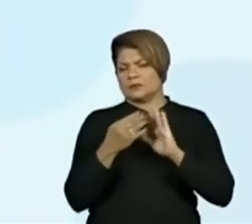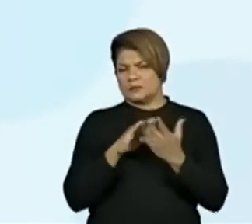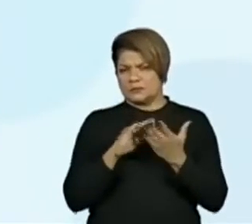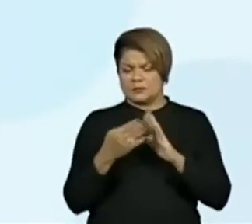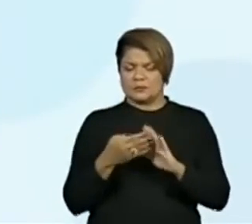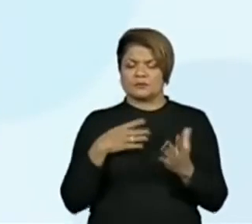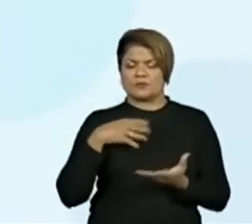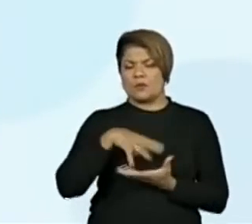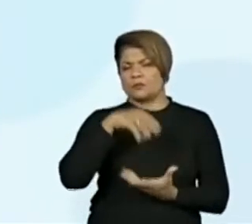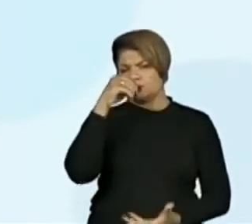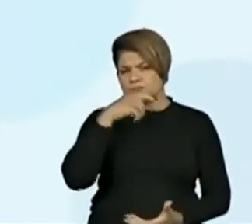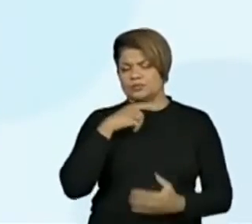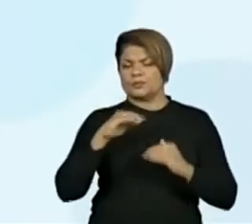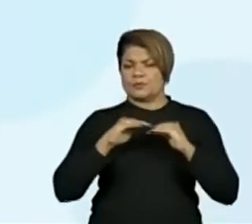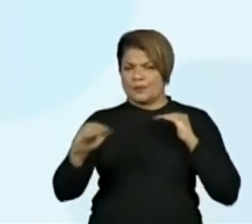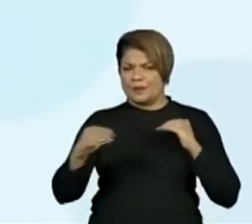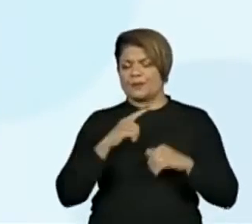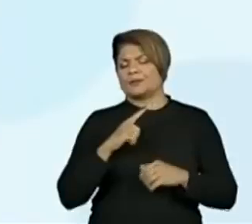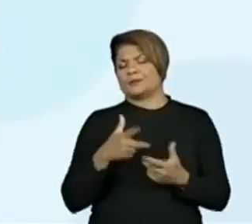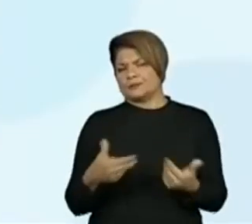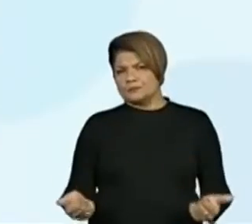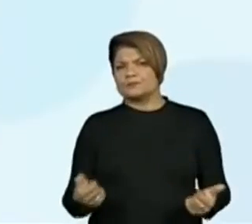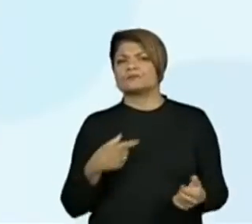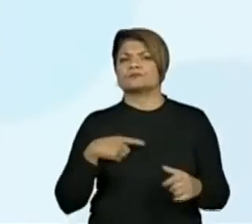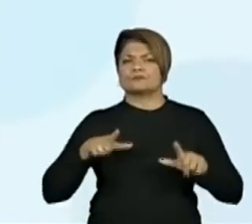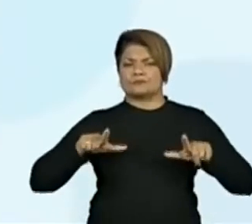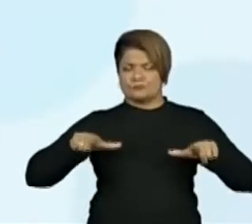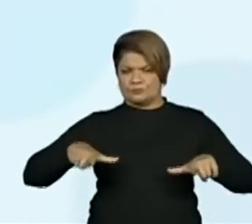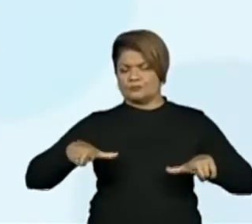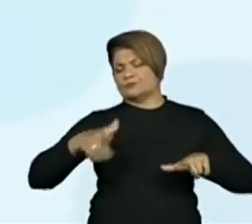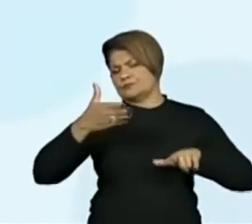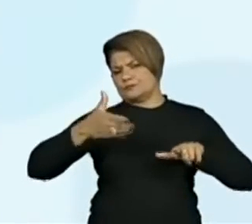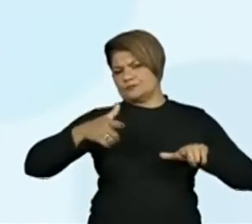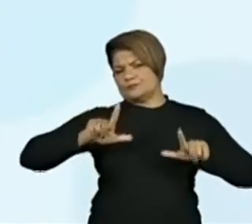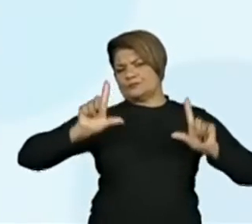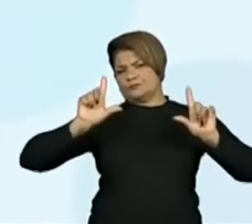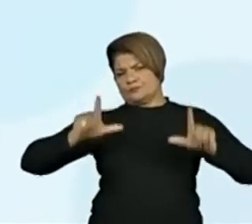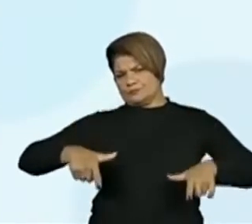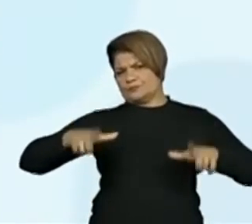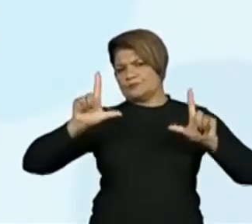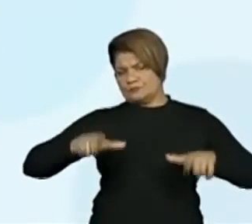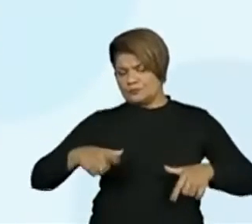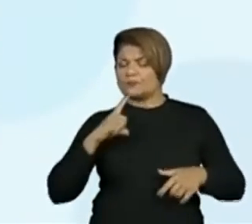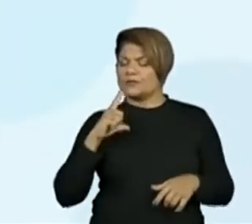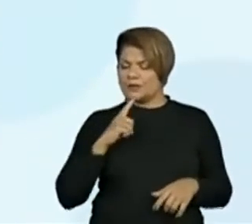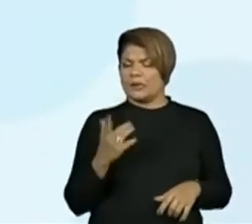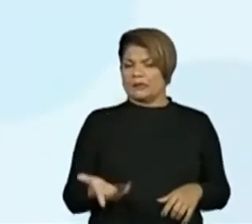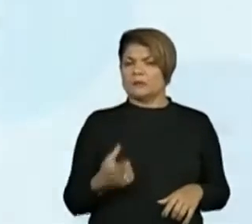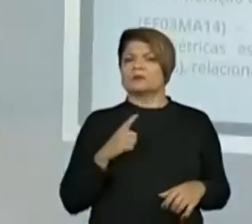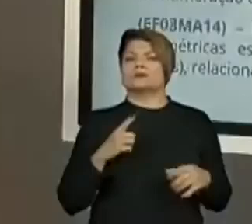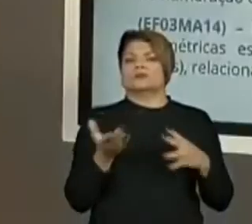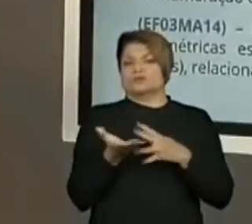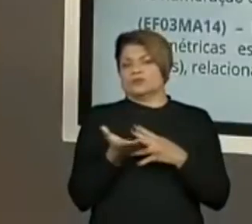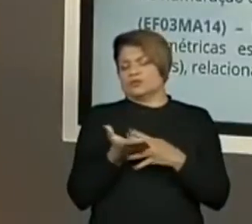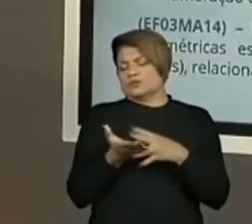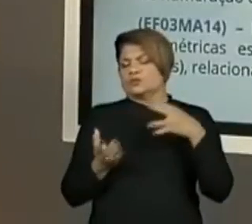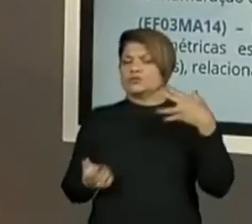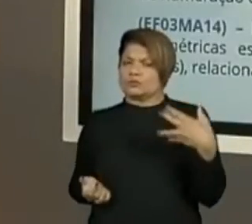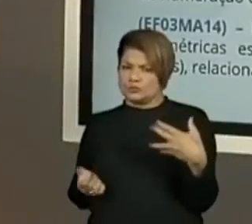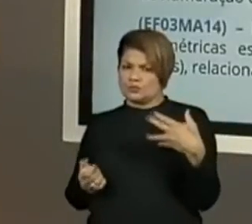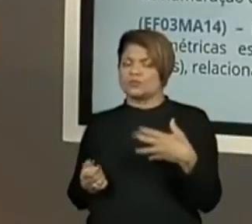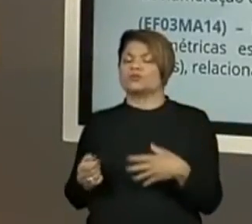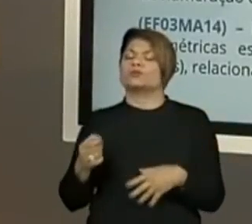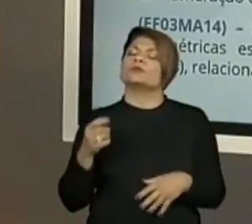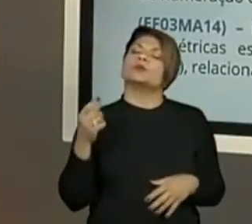cilindros, cones, relacionando-as com as suas planificações. Então, a aula 2 tem duas partes, tá bom? Primeiro, nós